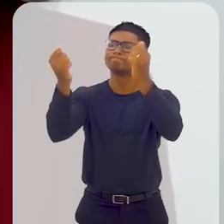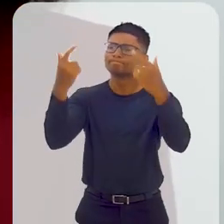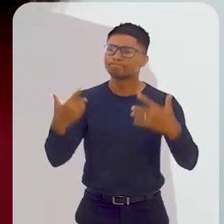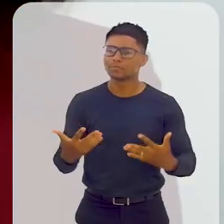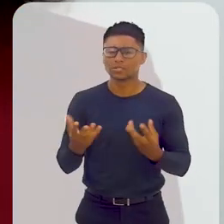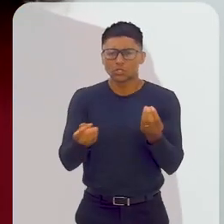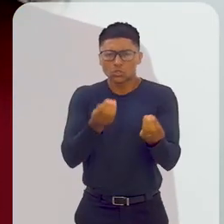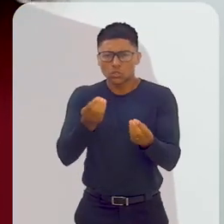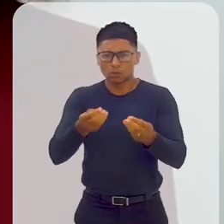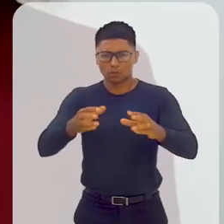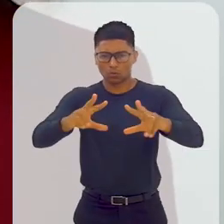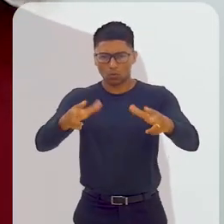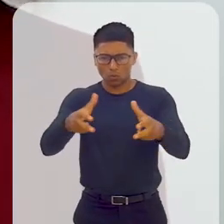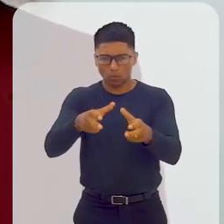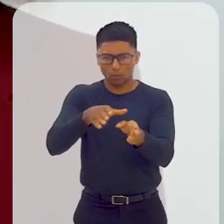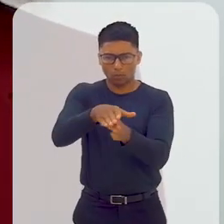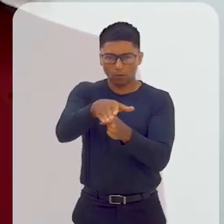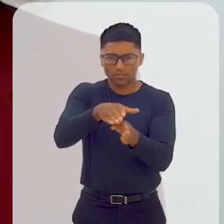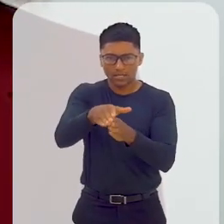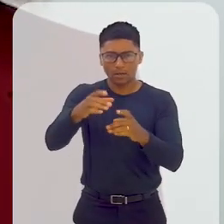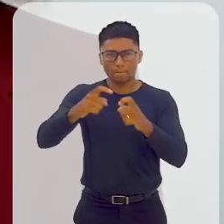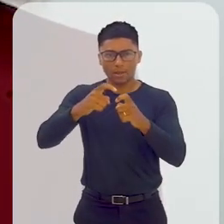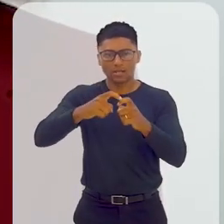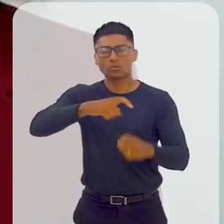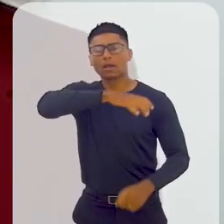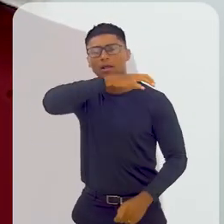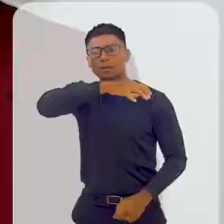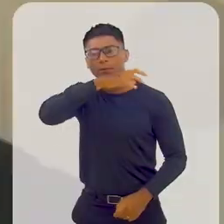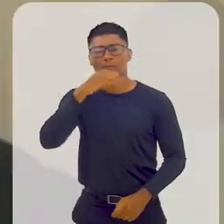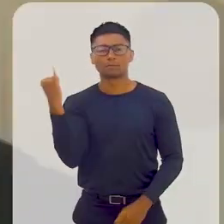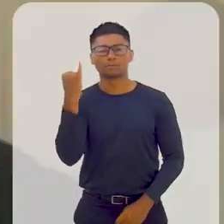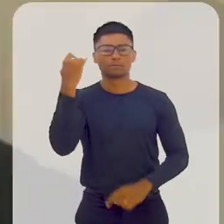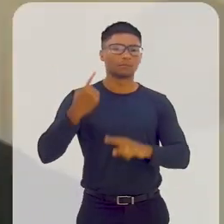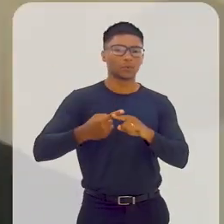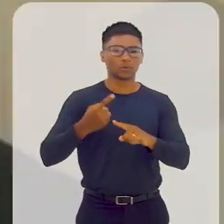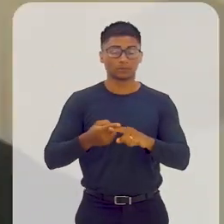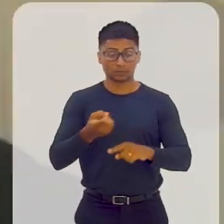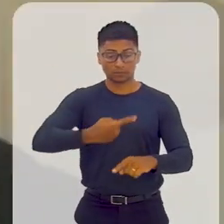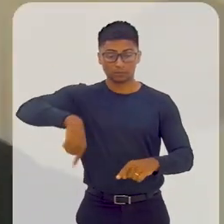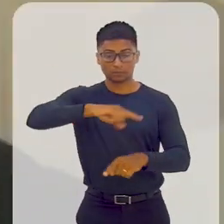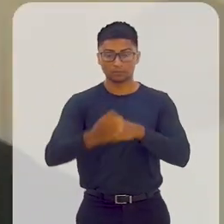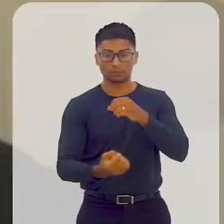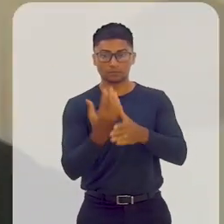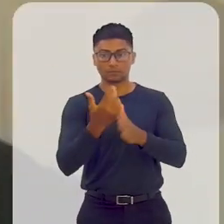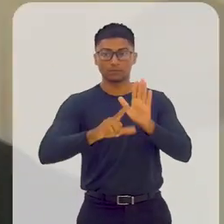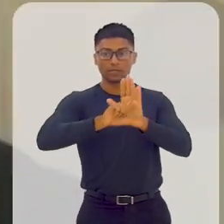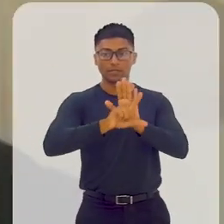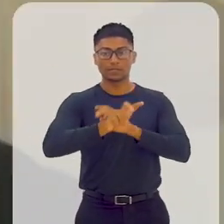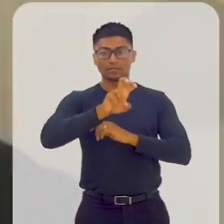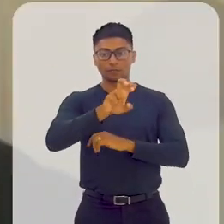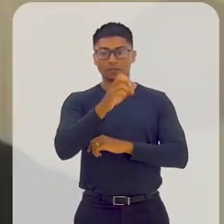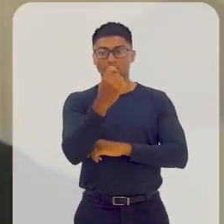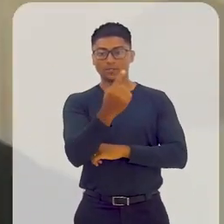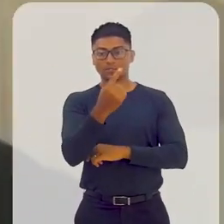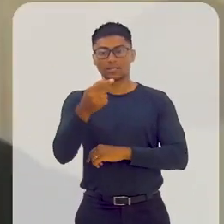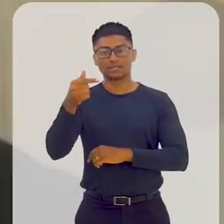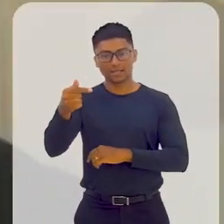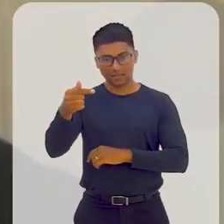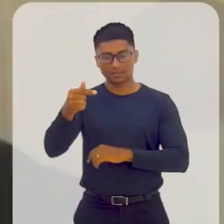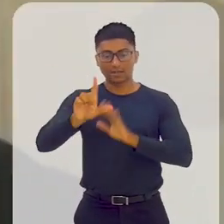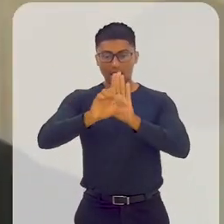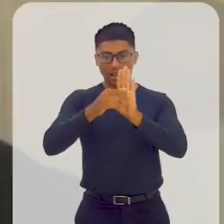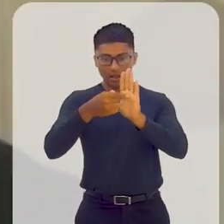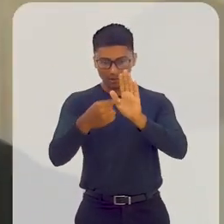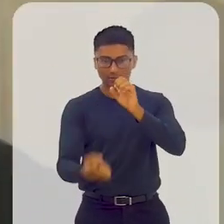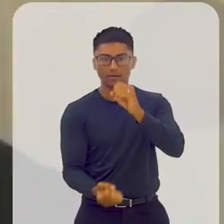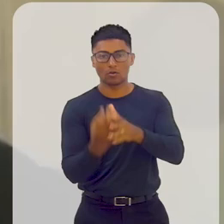atuação e o foco do Conselho Regional de Medicina Veterinária. O nosso conselho foi criado pela Lei 5.517. Então,